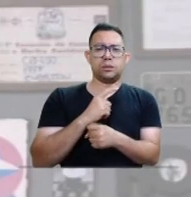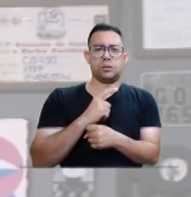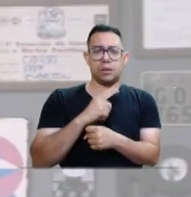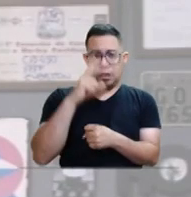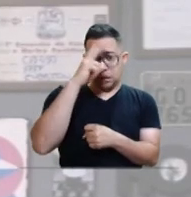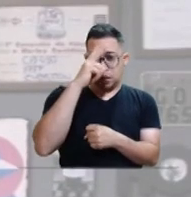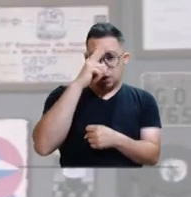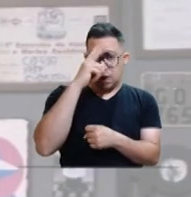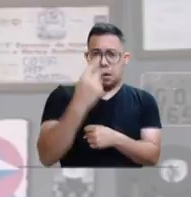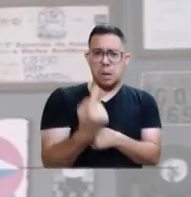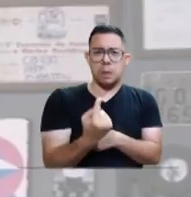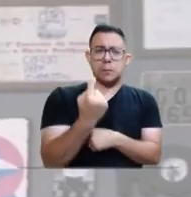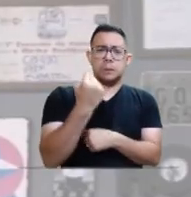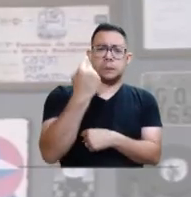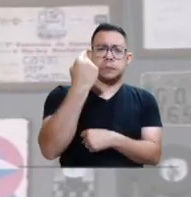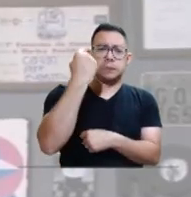Nesp.